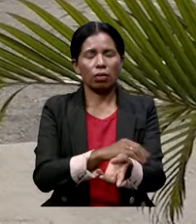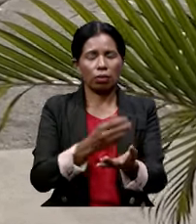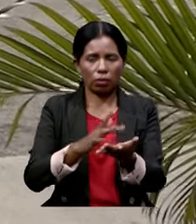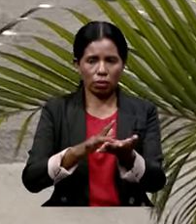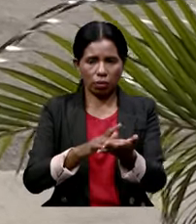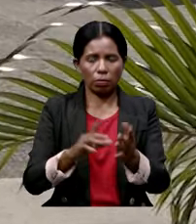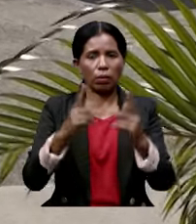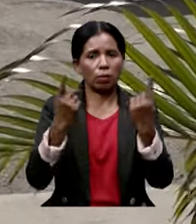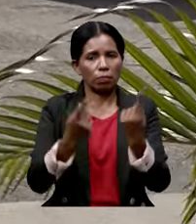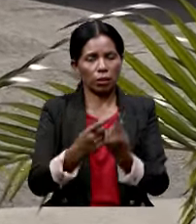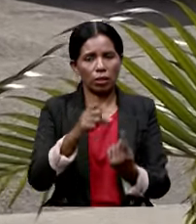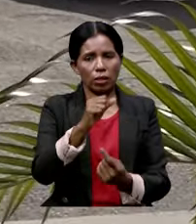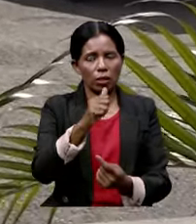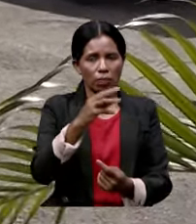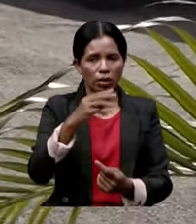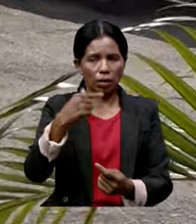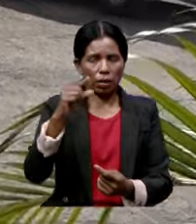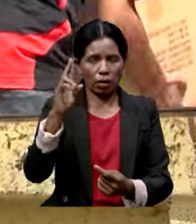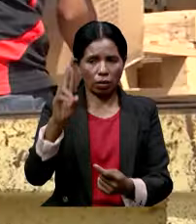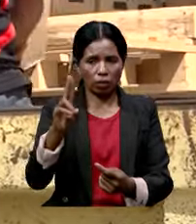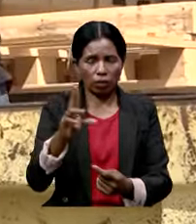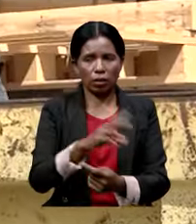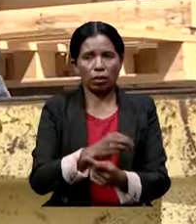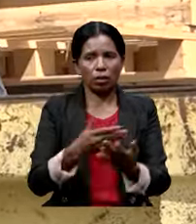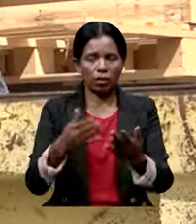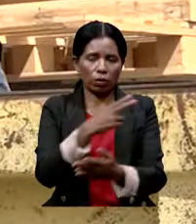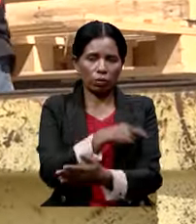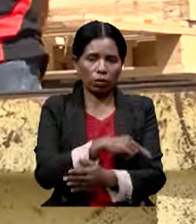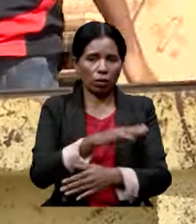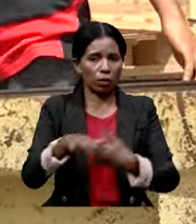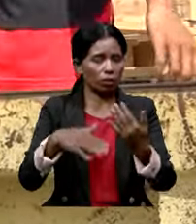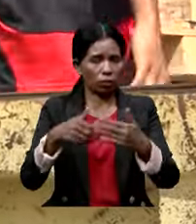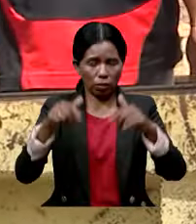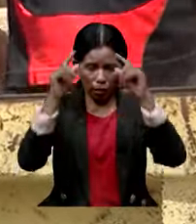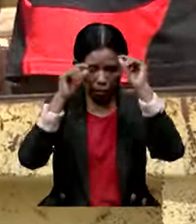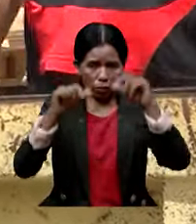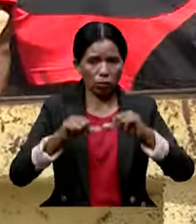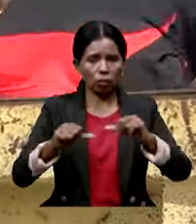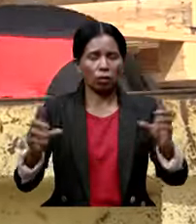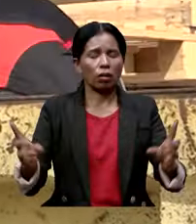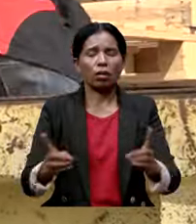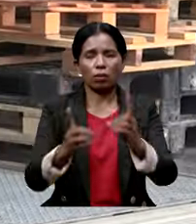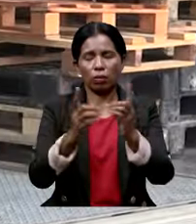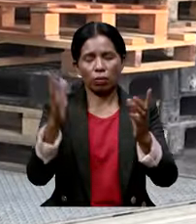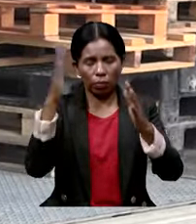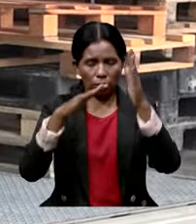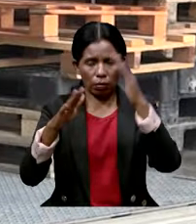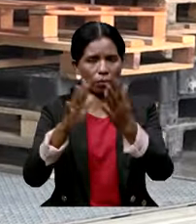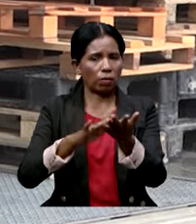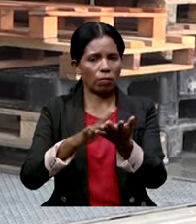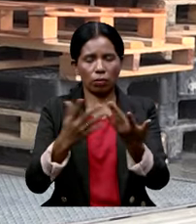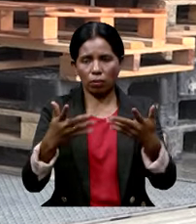Companhia Salimago, mas bem, to agora Facilidade Saúde Sira e a Território Nacional continua enfrenta problema falta. Aimoruk